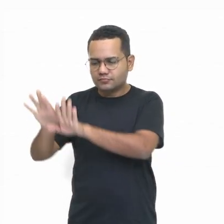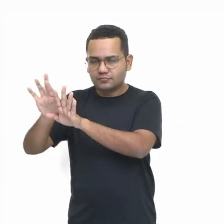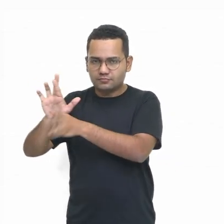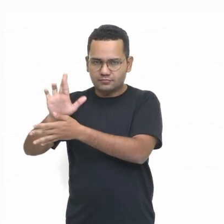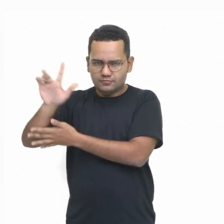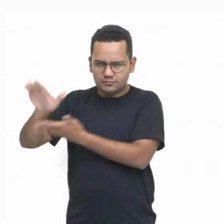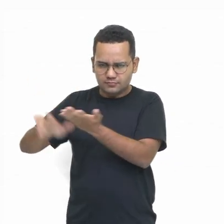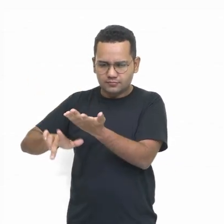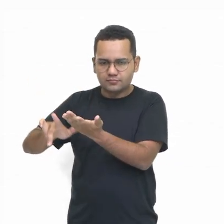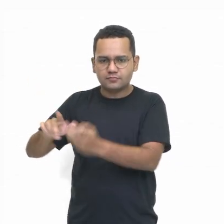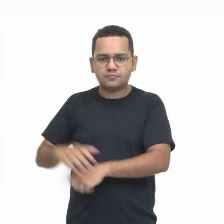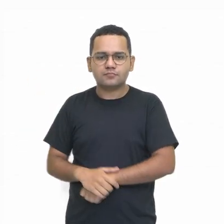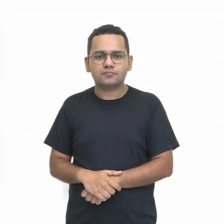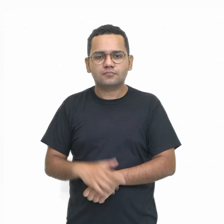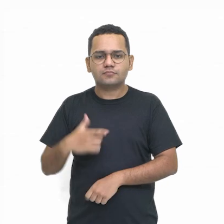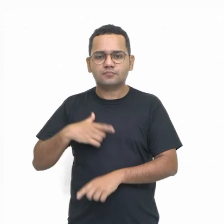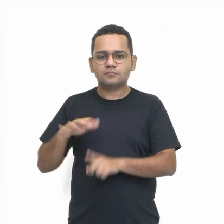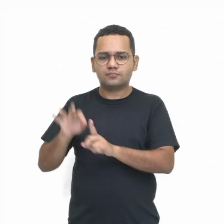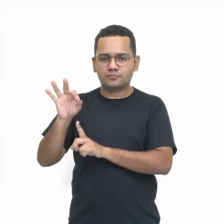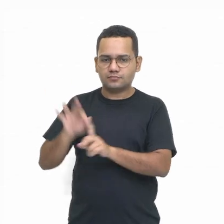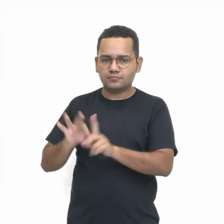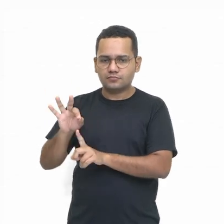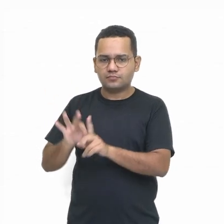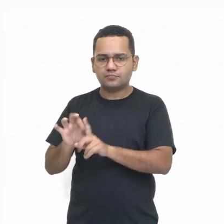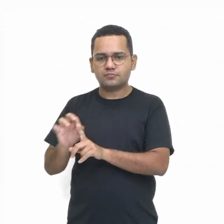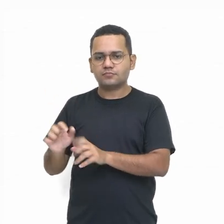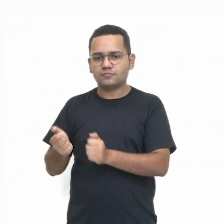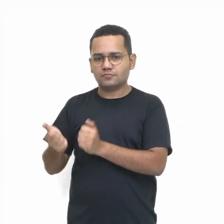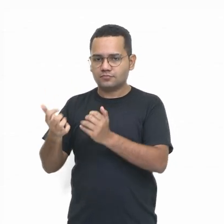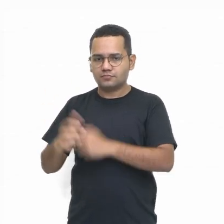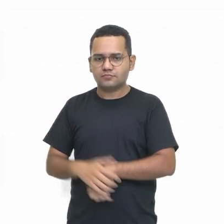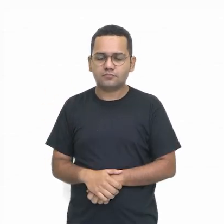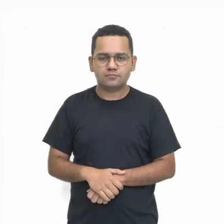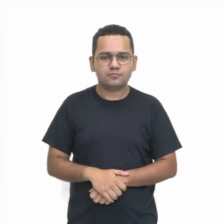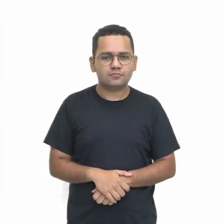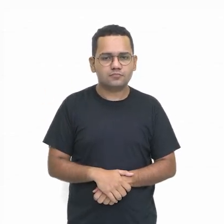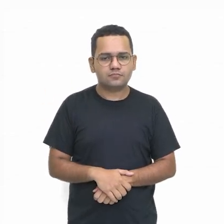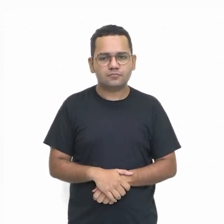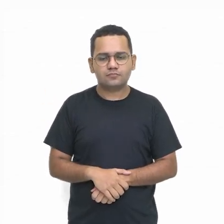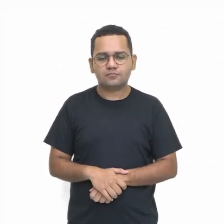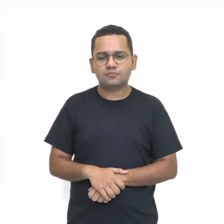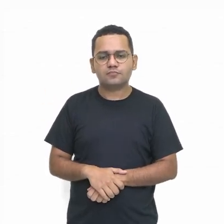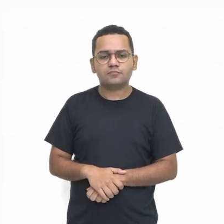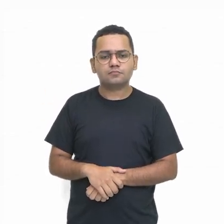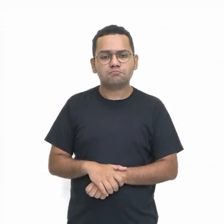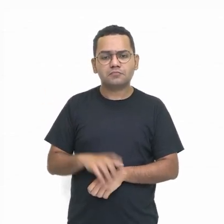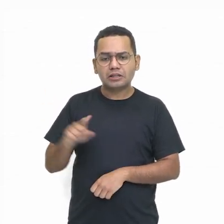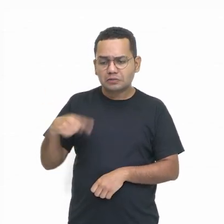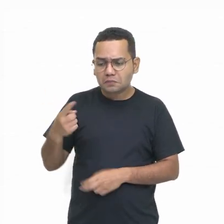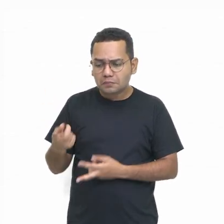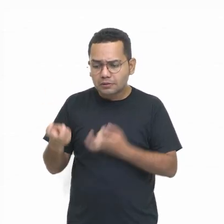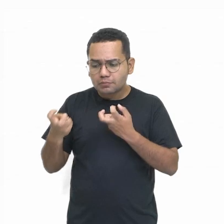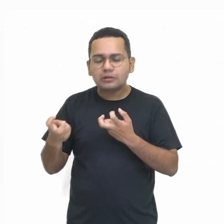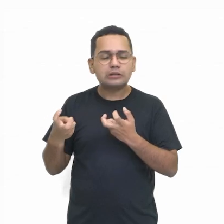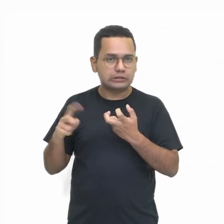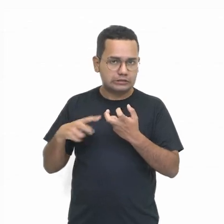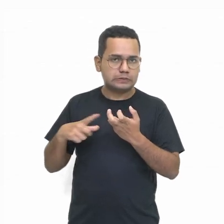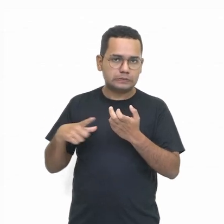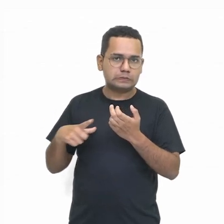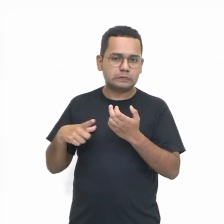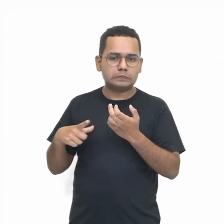a questão do aquecimento e da condensação da água e no final eles tiveram a presença de moléculas